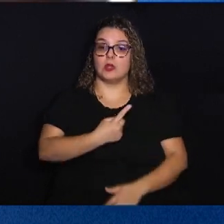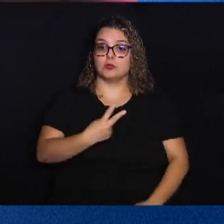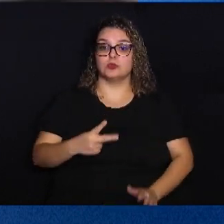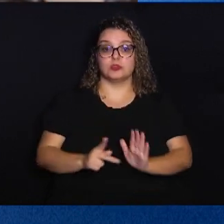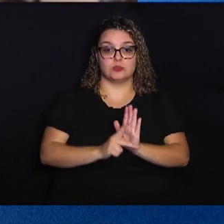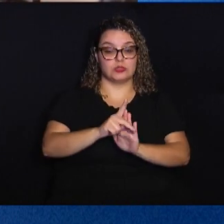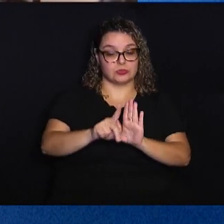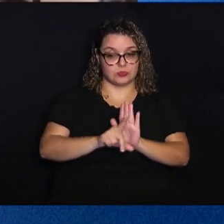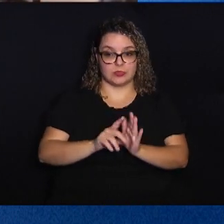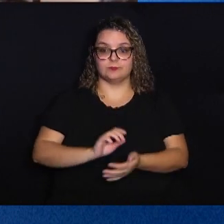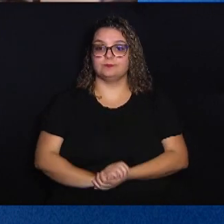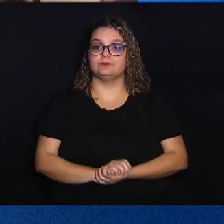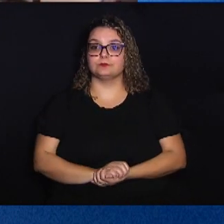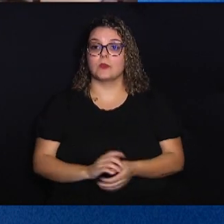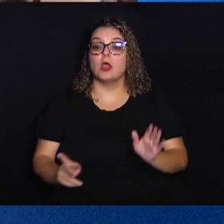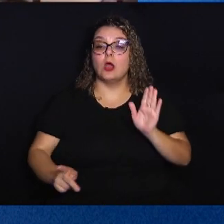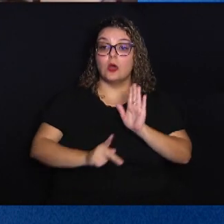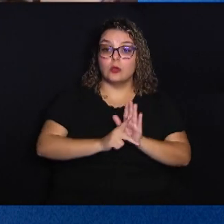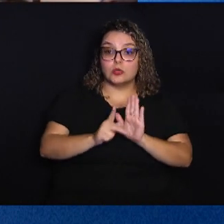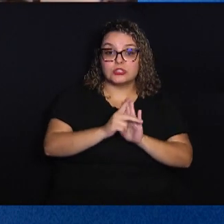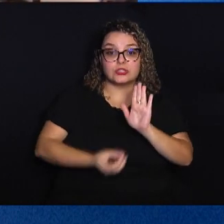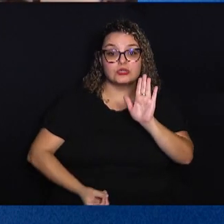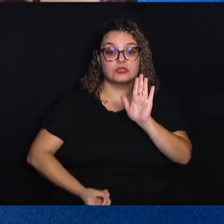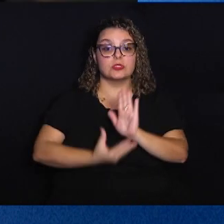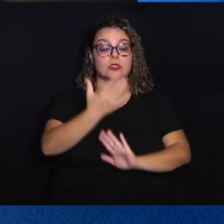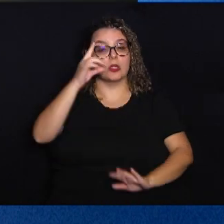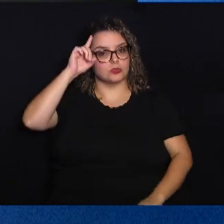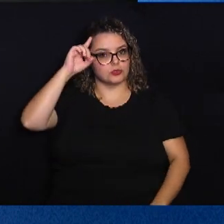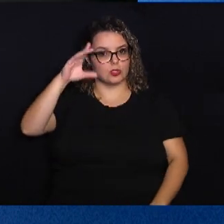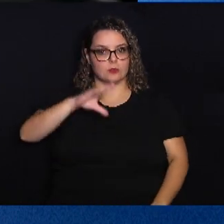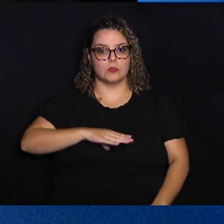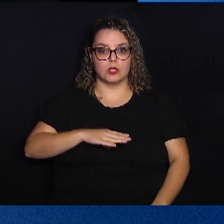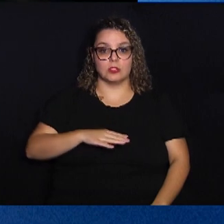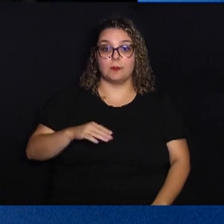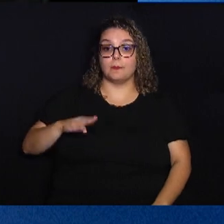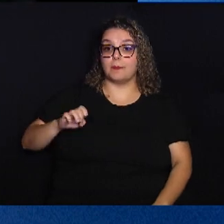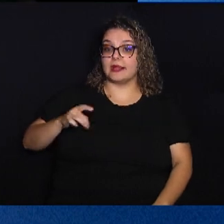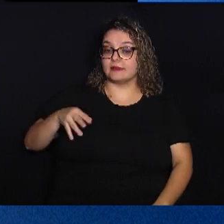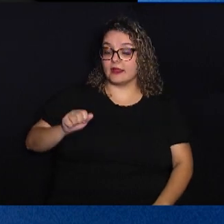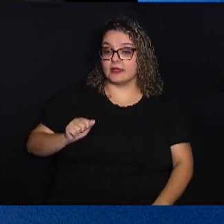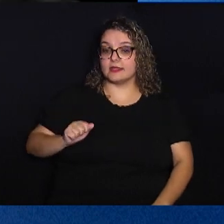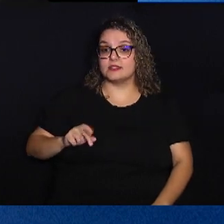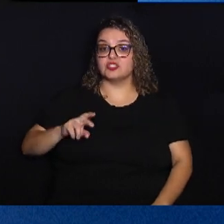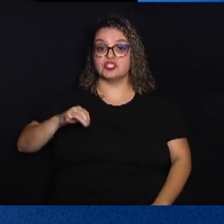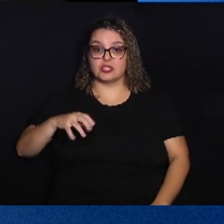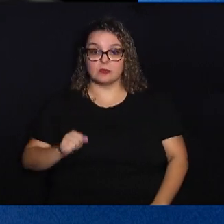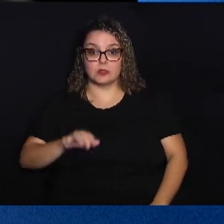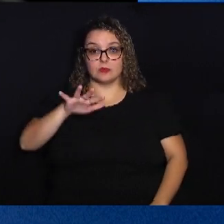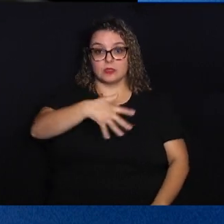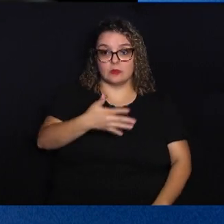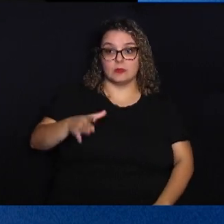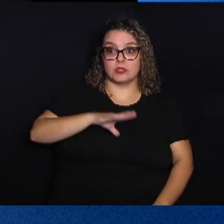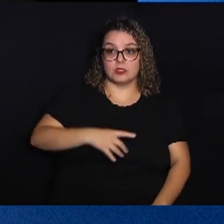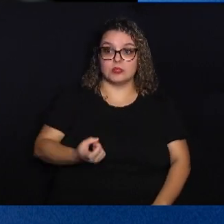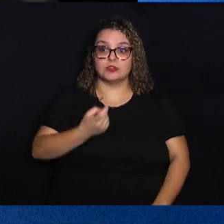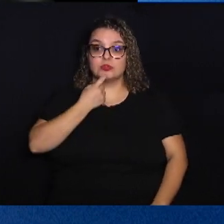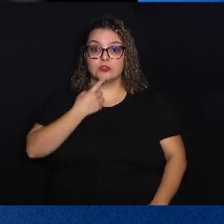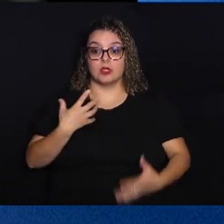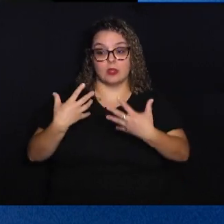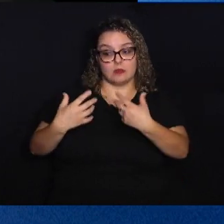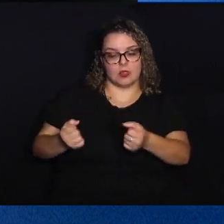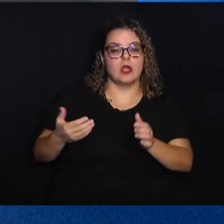lei. Projeto que institui o Dia Municipal da Batalha de Rima no calendário de Campinas é sancionado